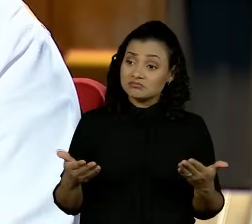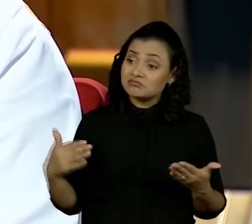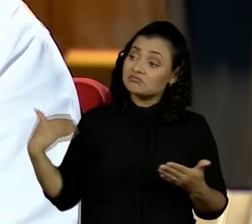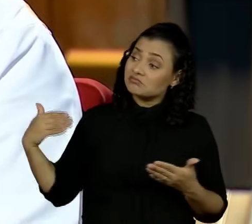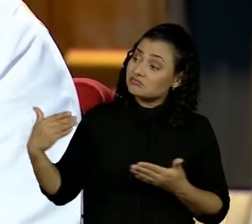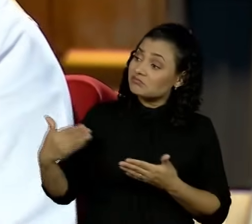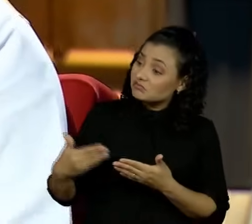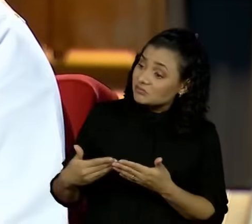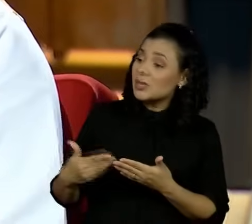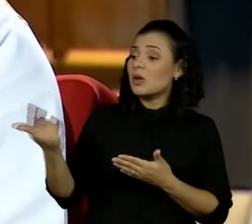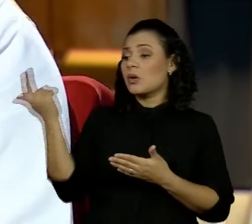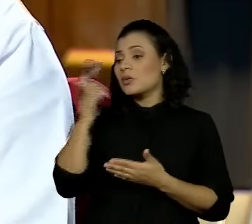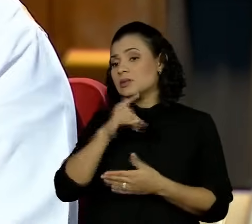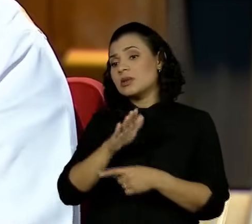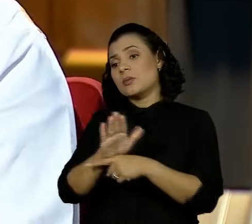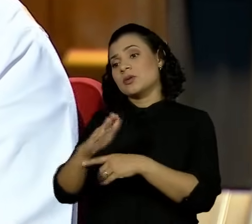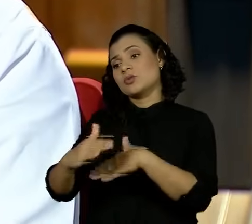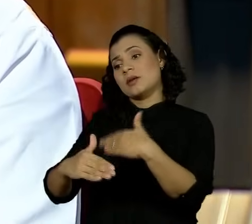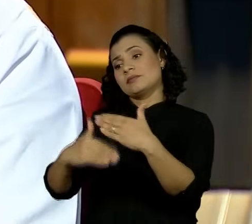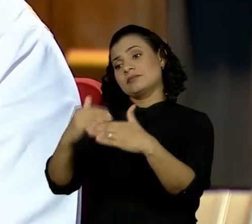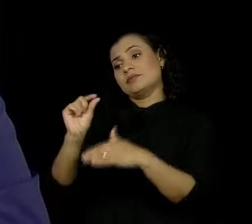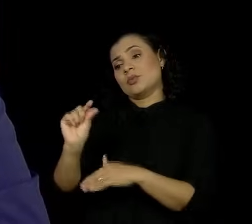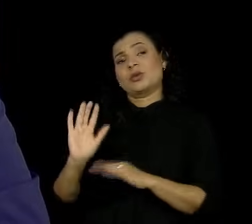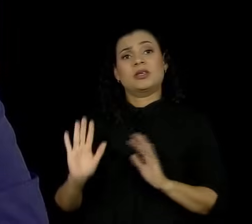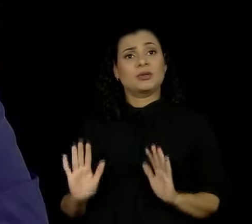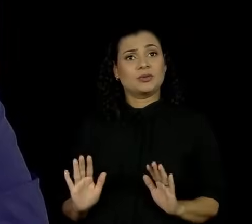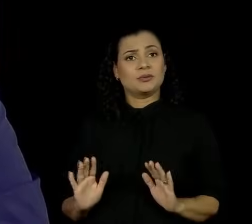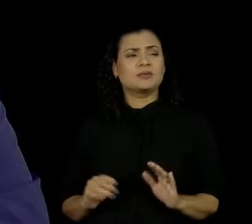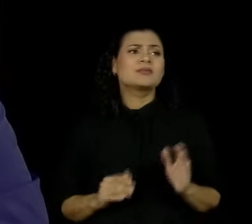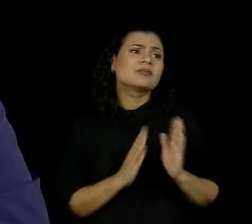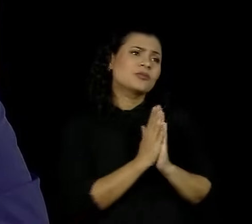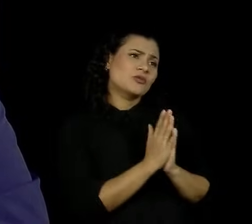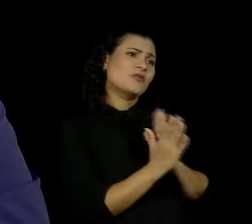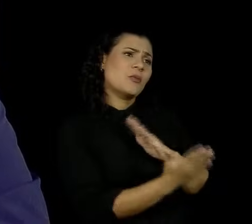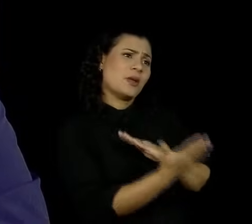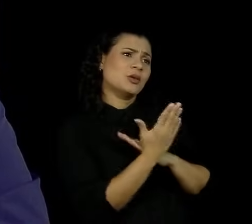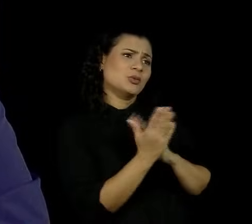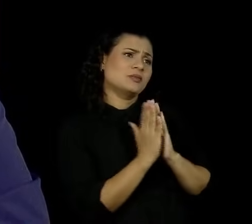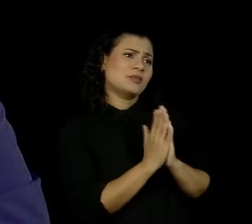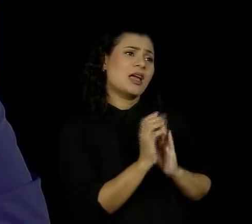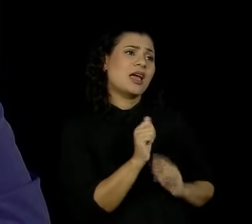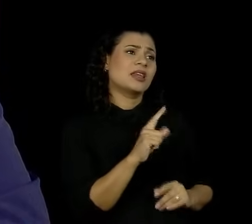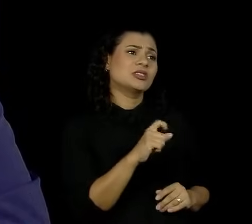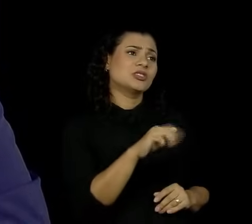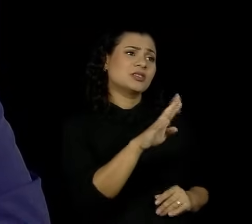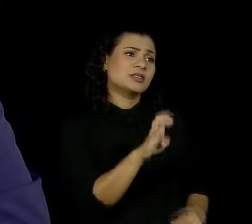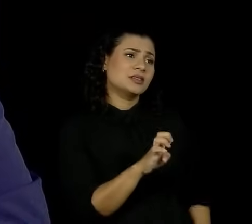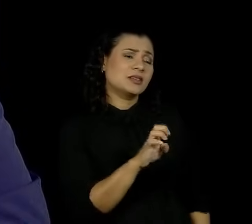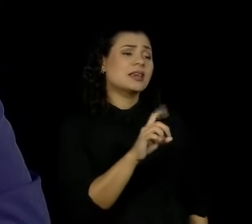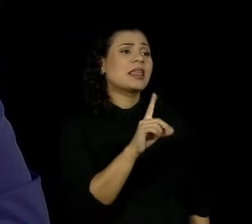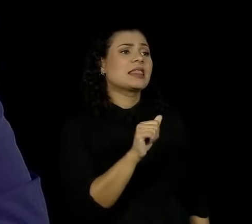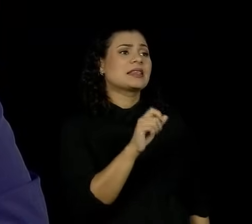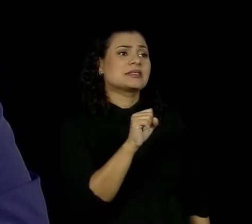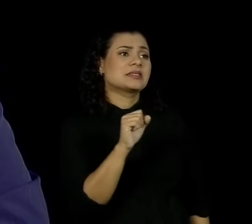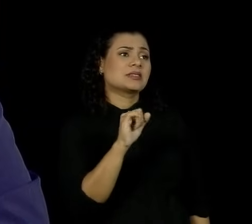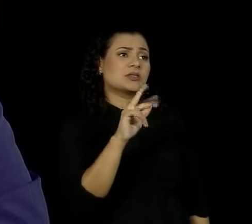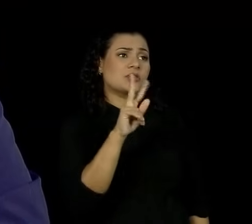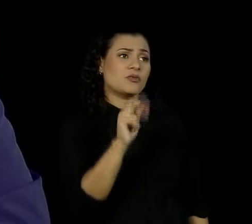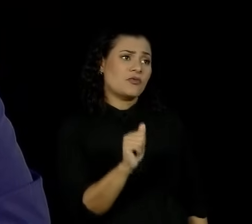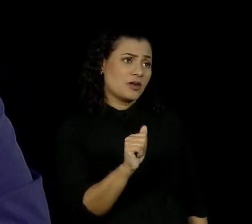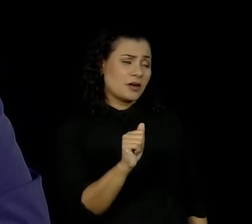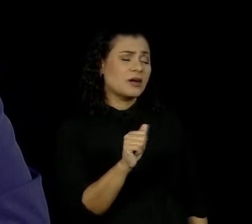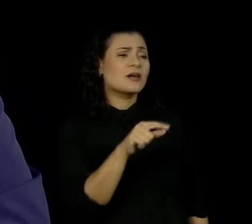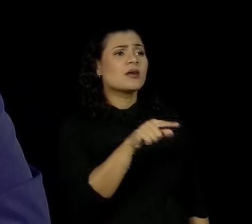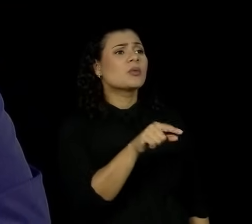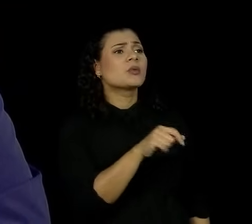tudo, deu para avançar um pouco. Então me ajuda aí, Alexandre da Silva, um cara que é especializado em envelhecer.